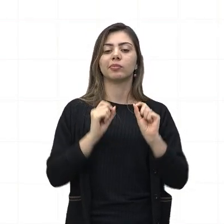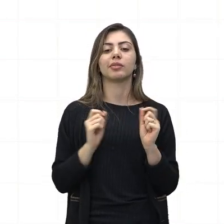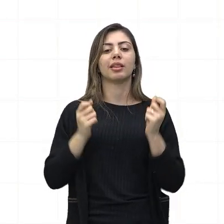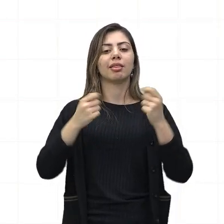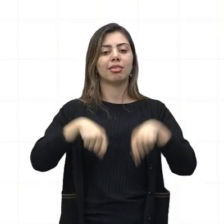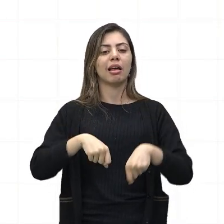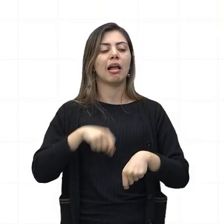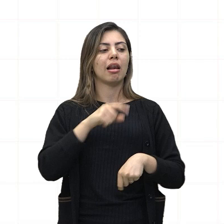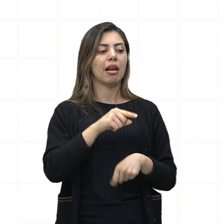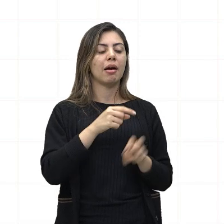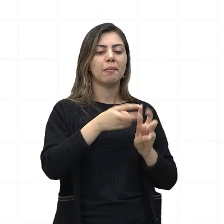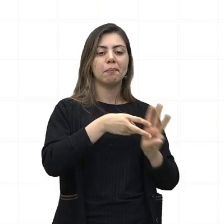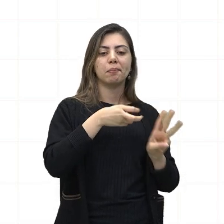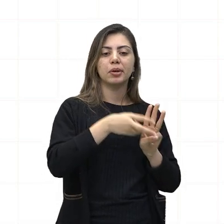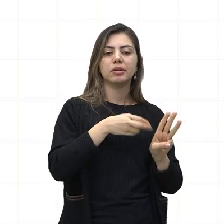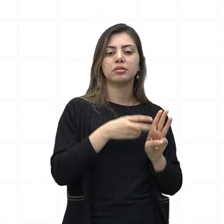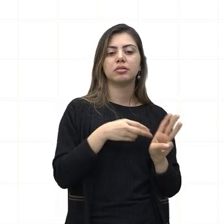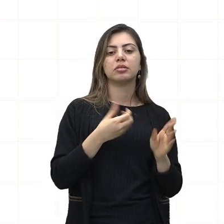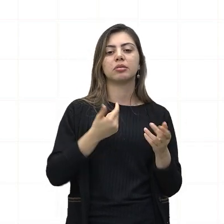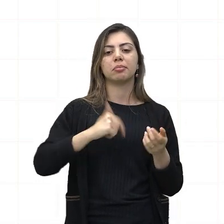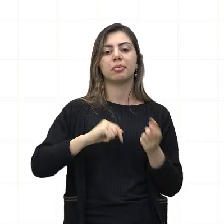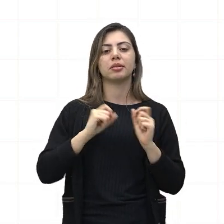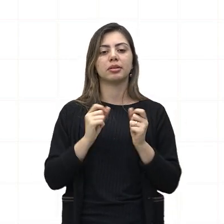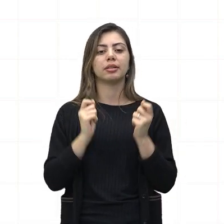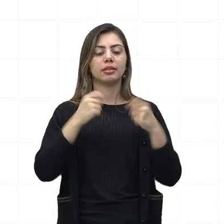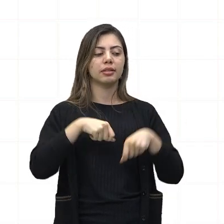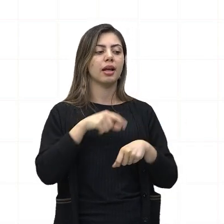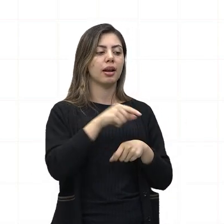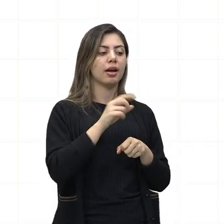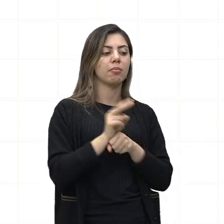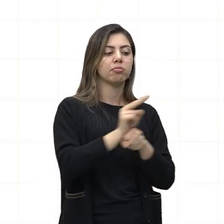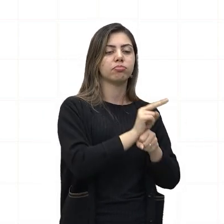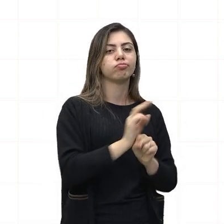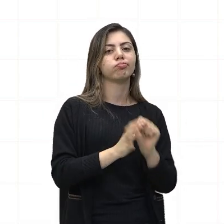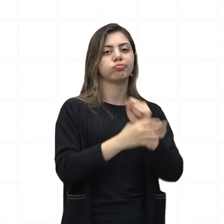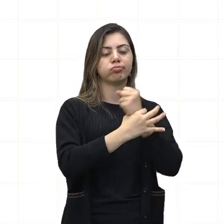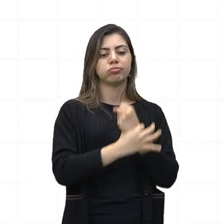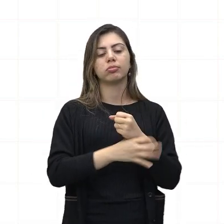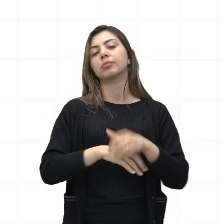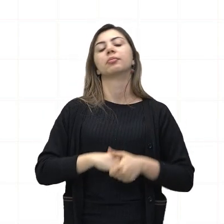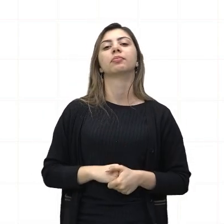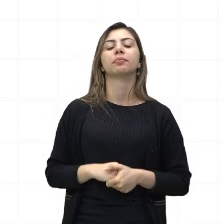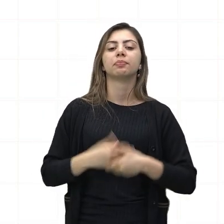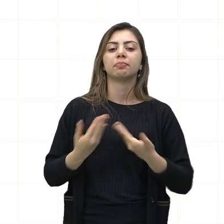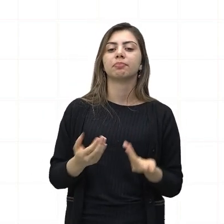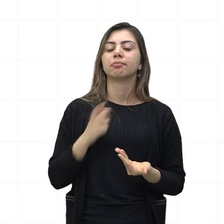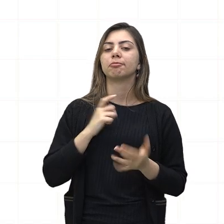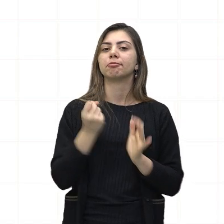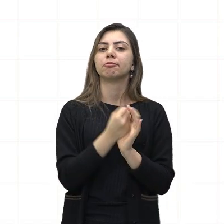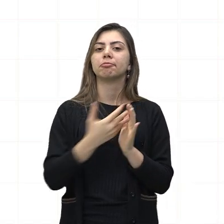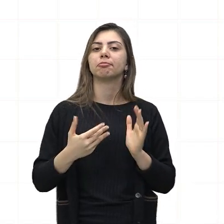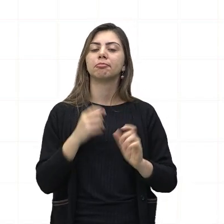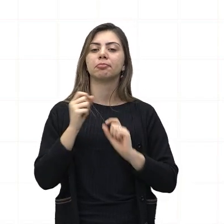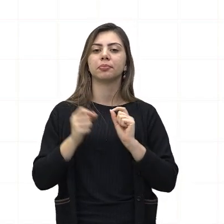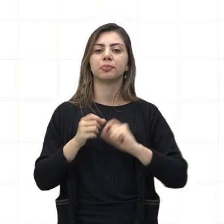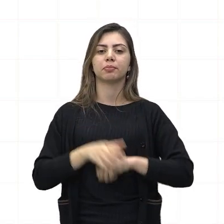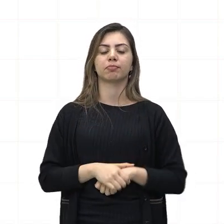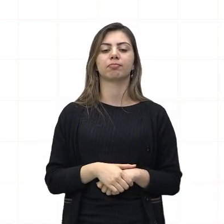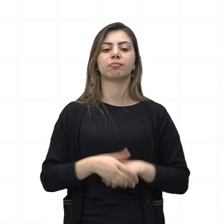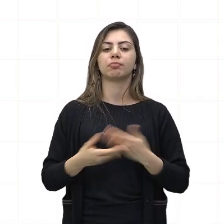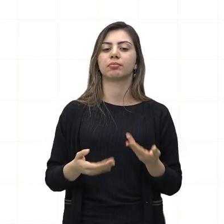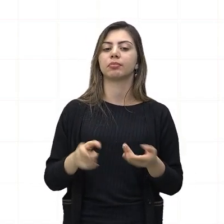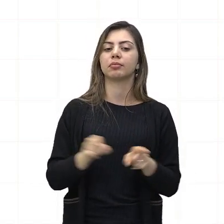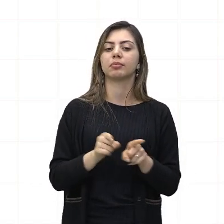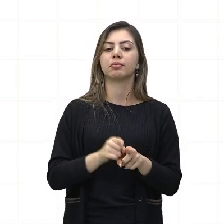administração das missões e pela proteção dos indígenas. E o que mais temos de característica? Também